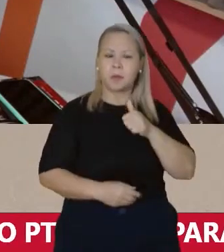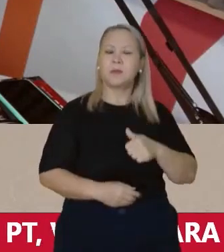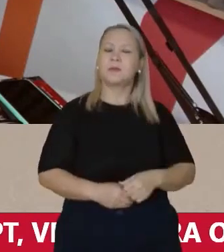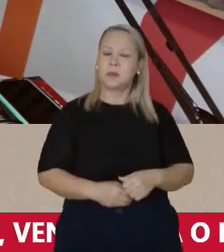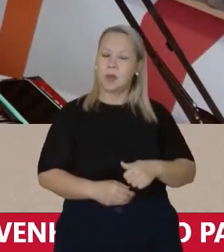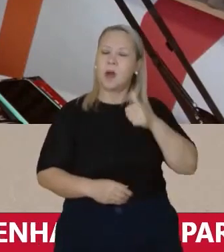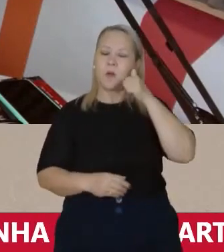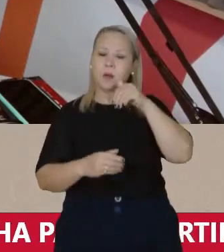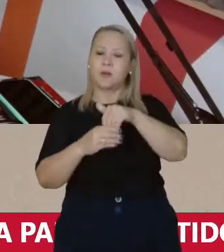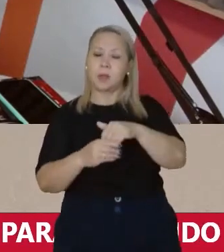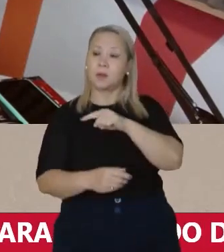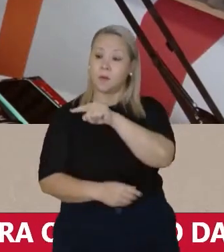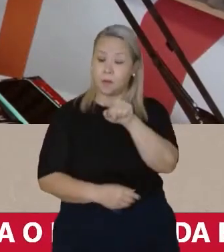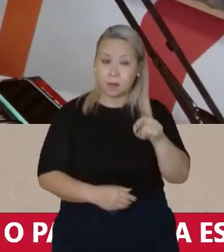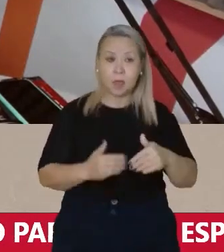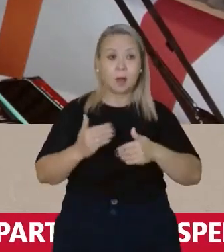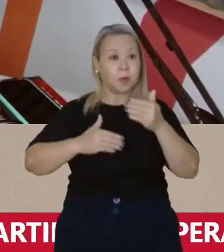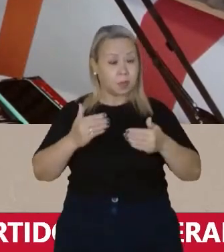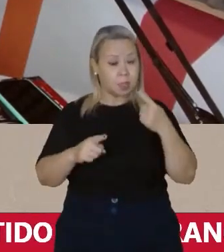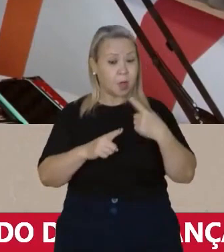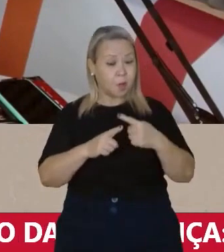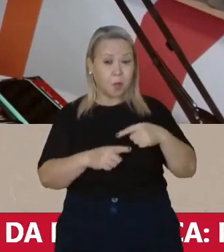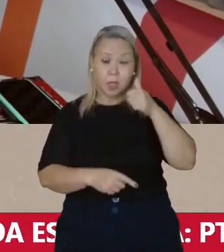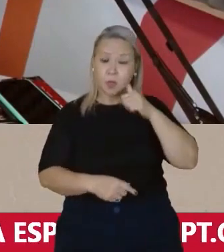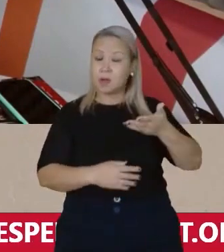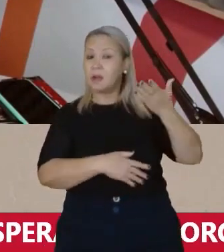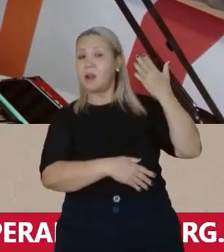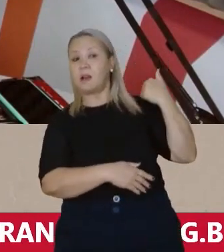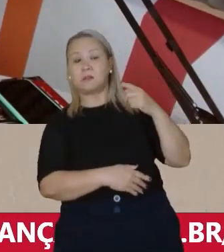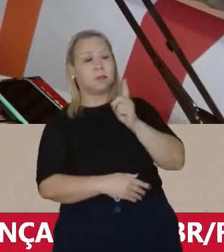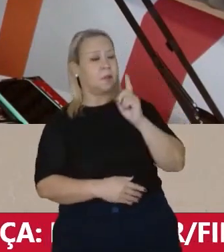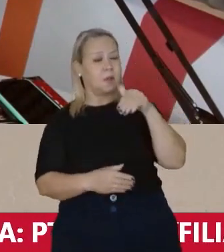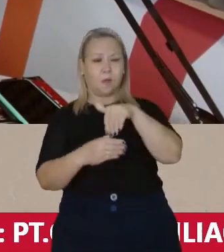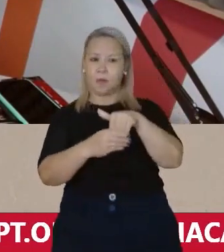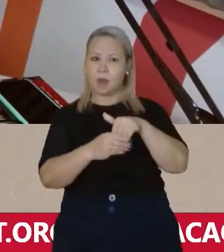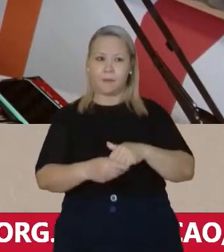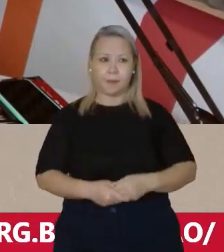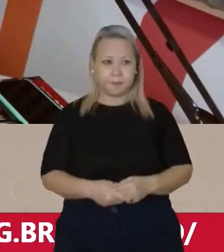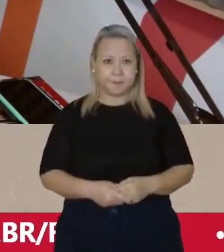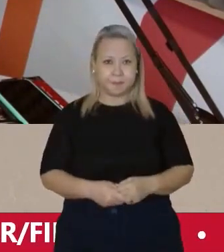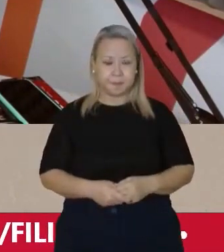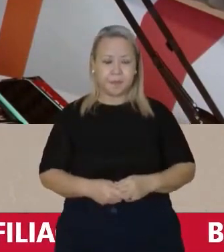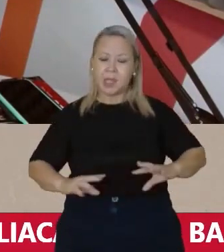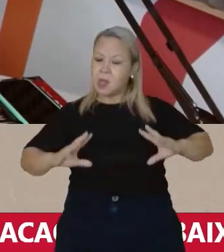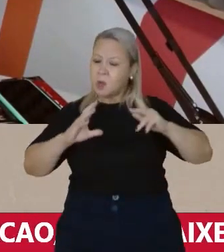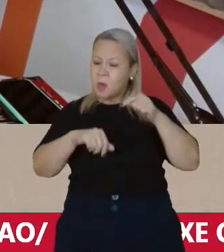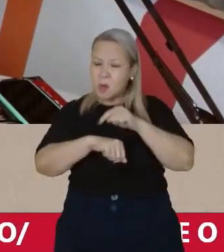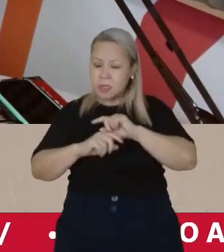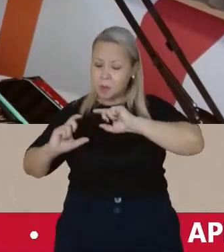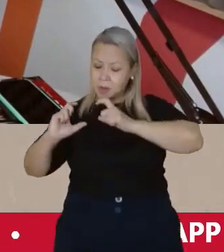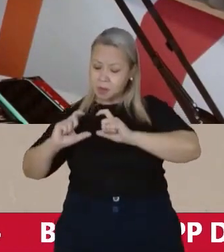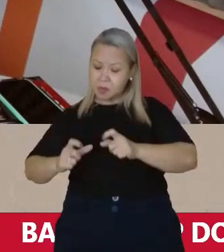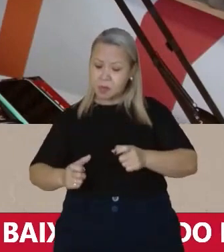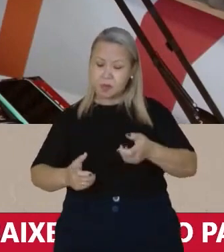você é progressista, porque as mulheres até ontem na história do Brasil só foram votar em 1932. Ou seja, todo esse termo conservadorismo,